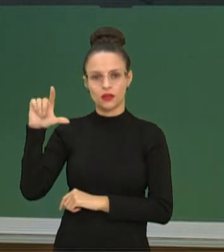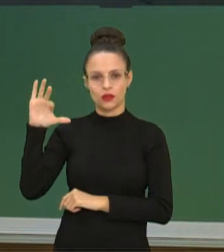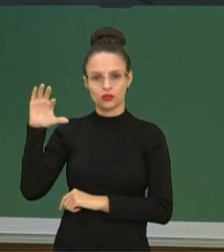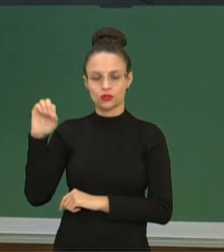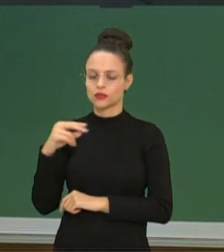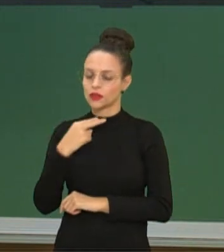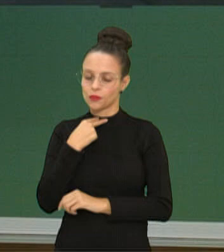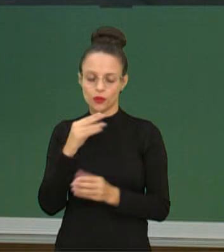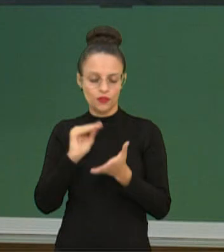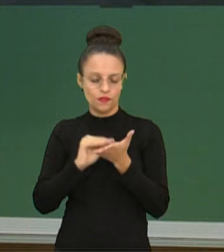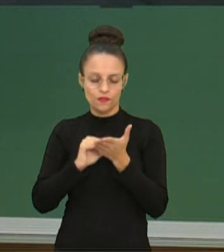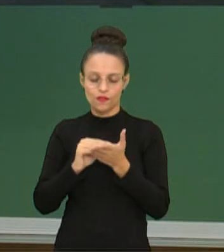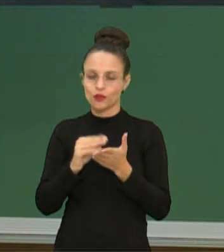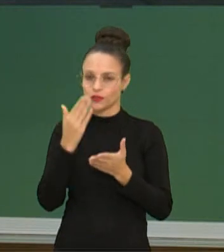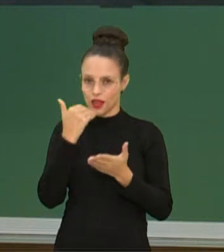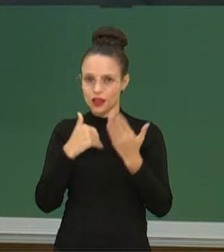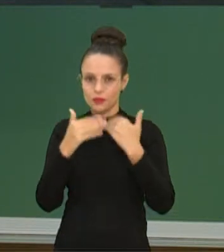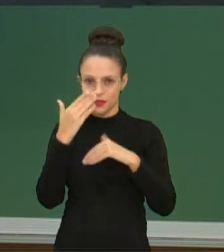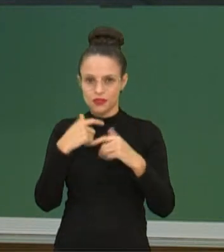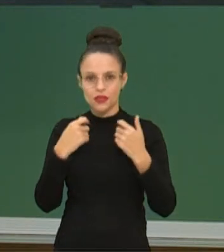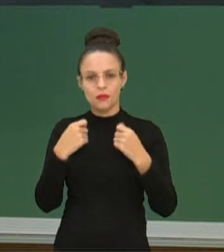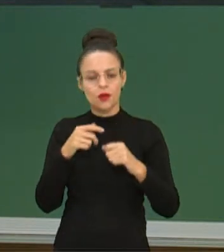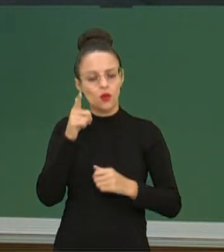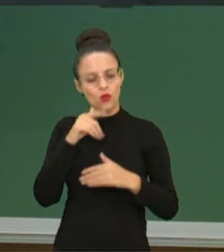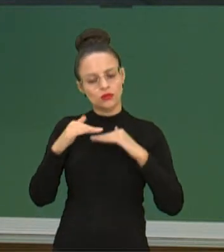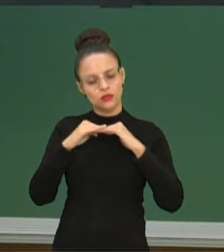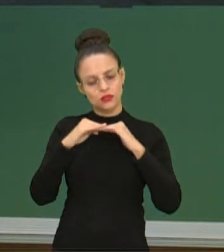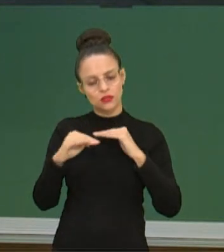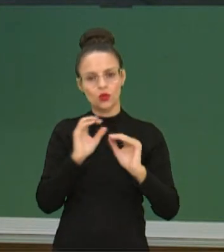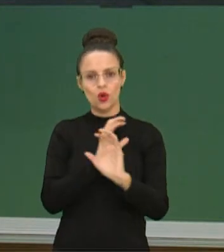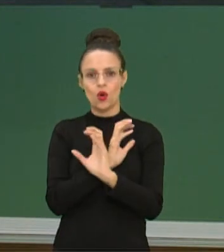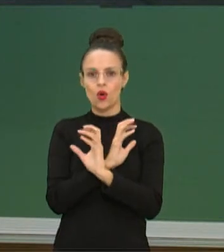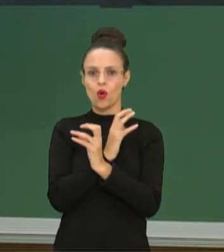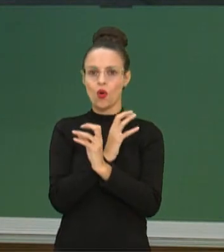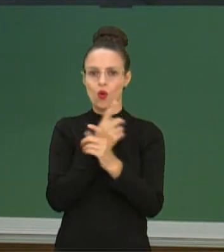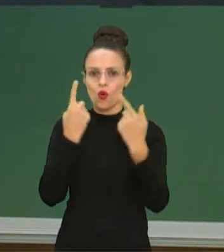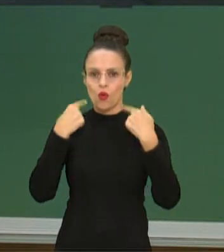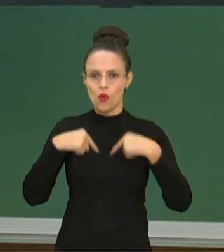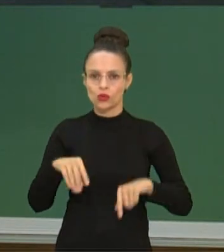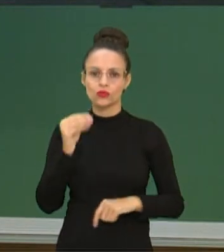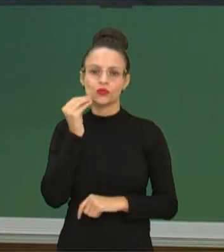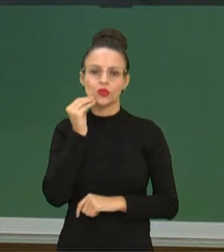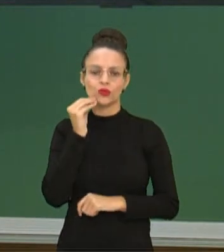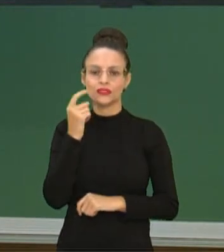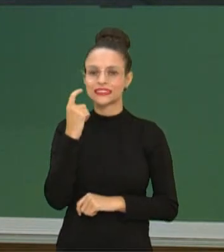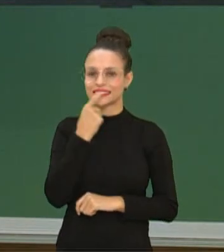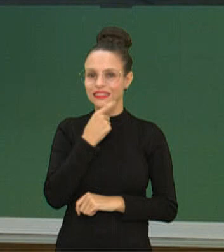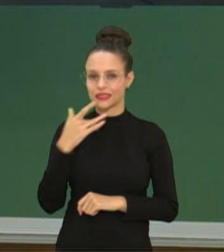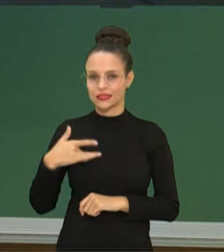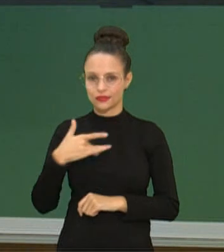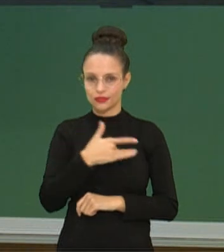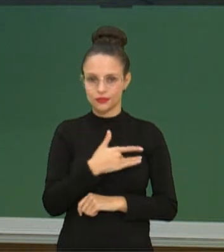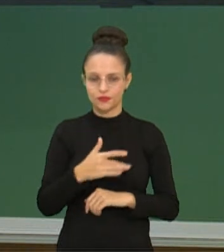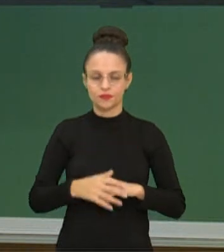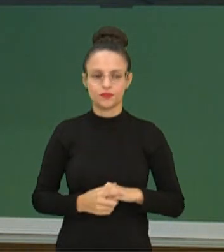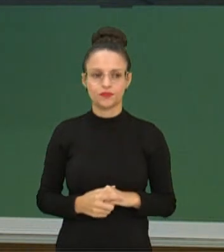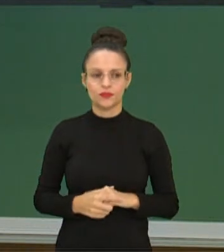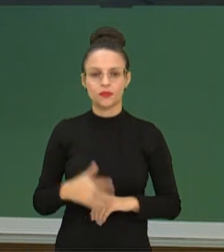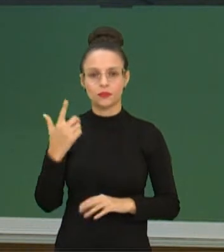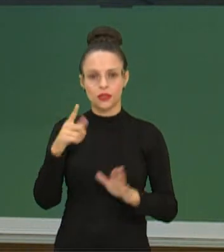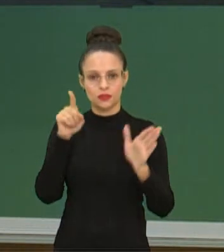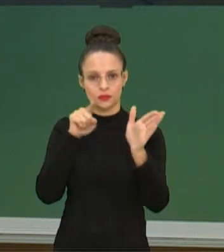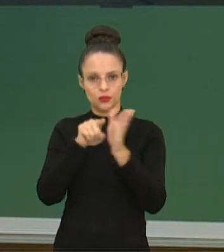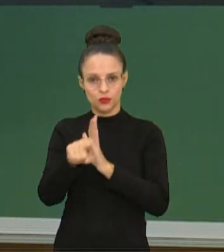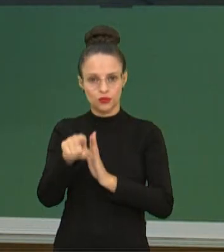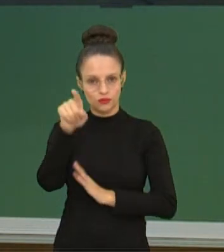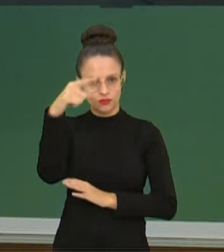pode faltar na nossa alimentação para manter ossos e dentes, né, saudáveis. Mais uma questão aí para